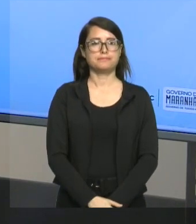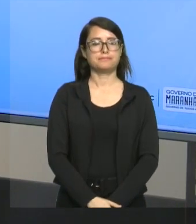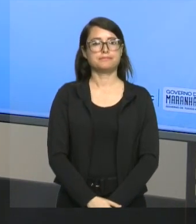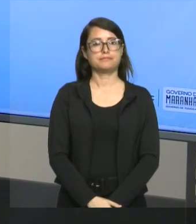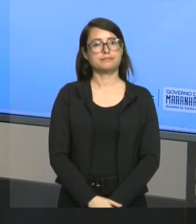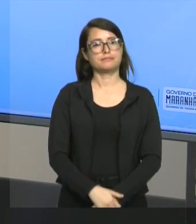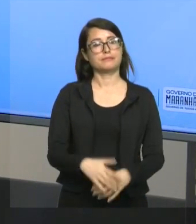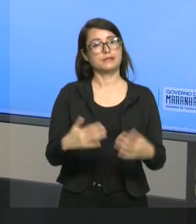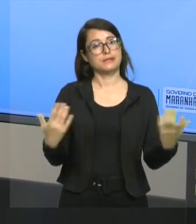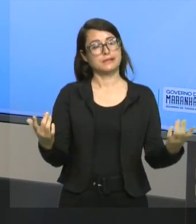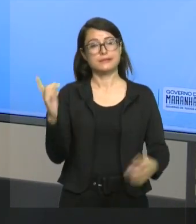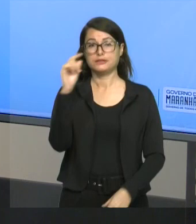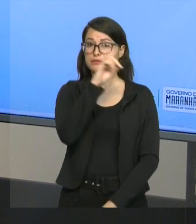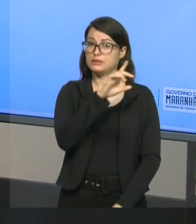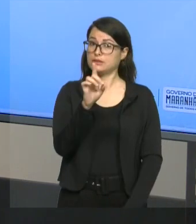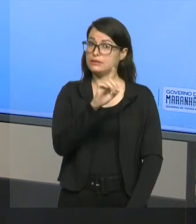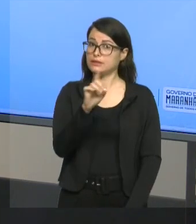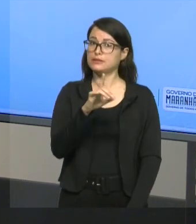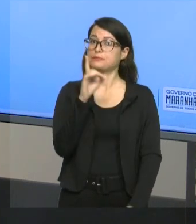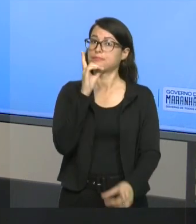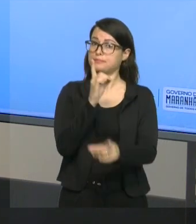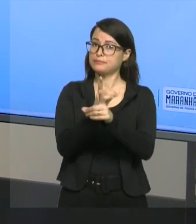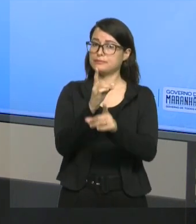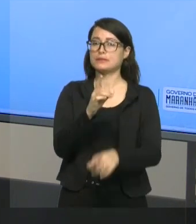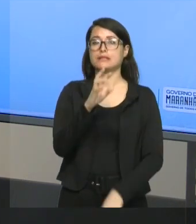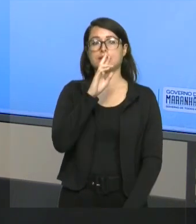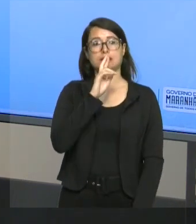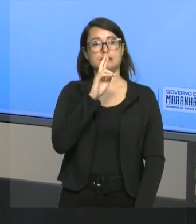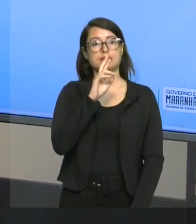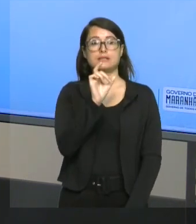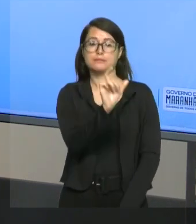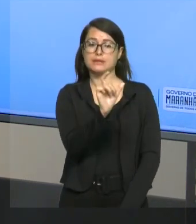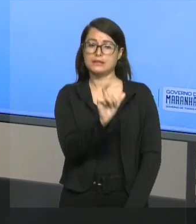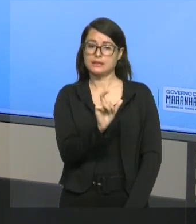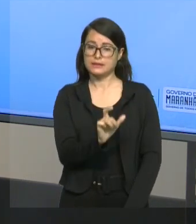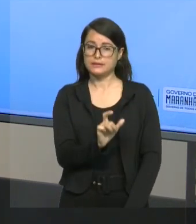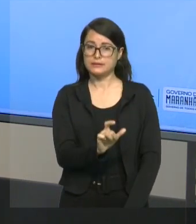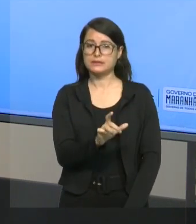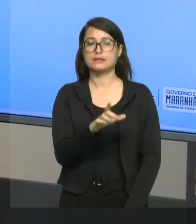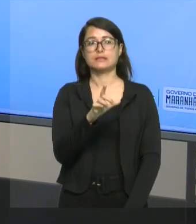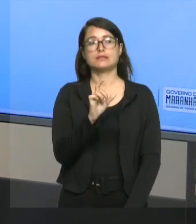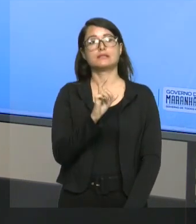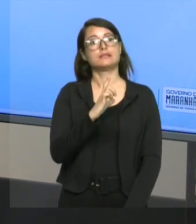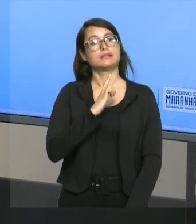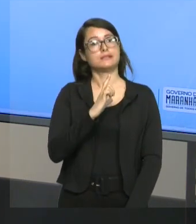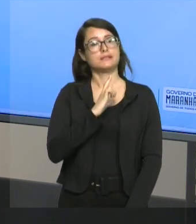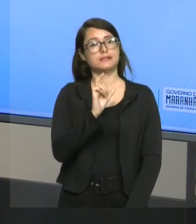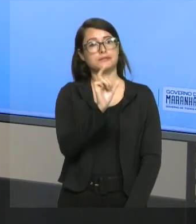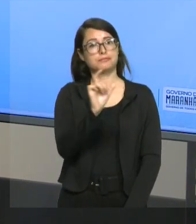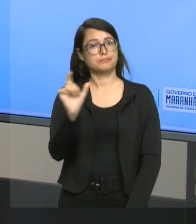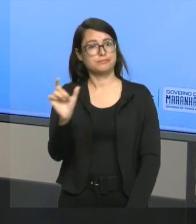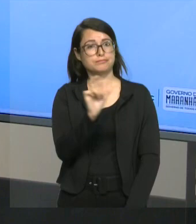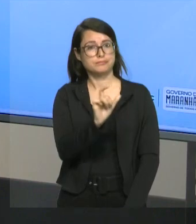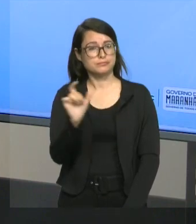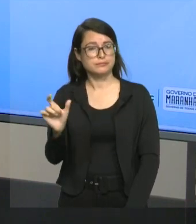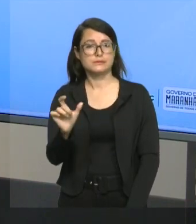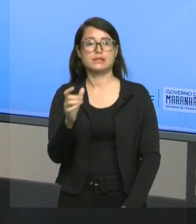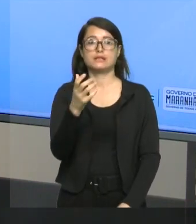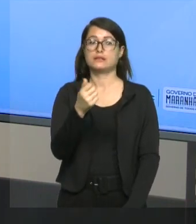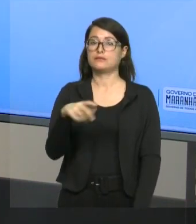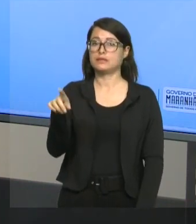Também não é difícil de você identificar. As palavras, das palavras aqui elencadas, a que não vai